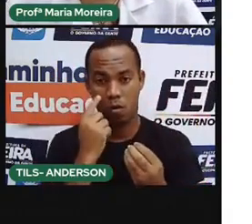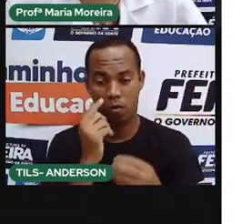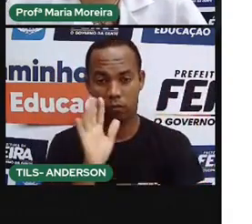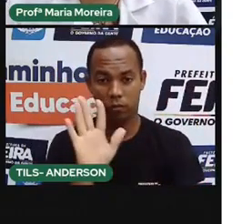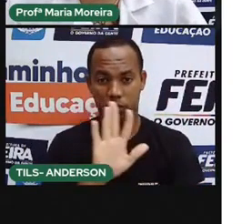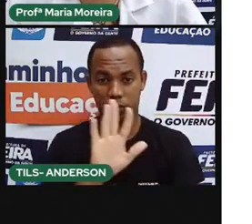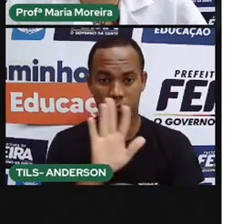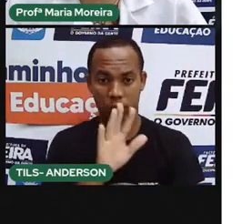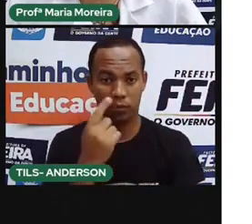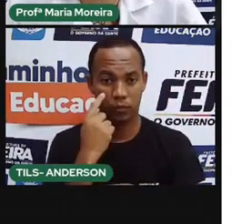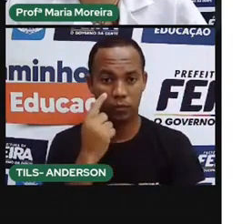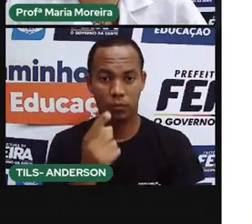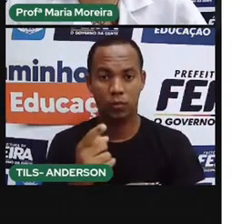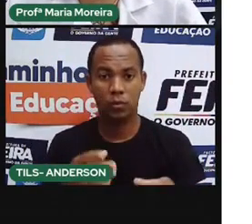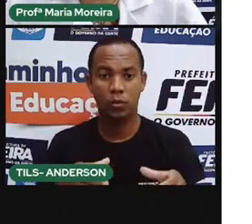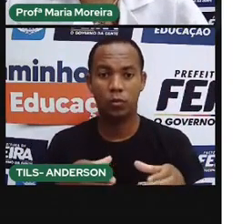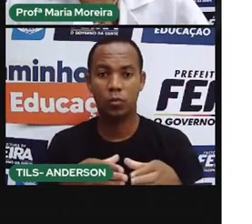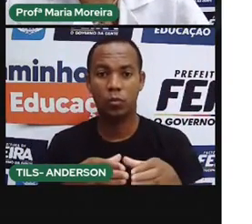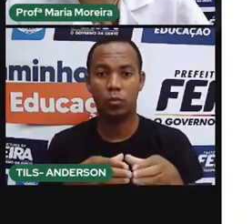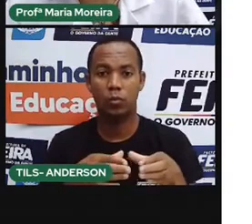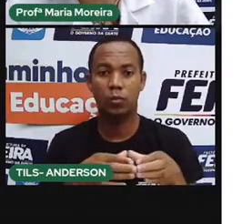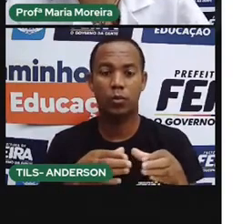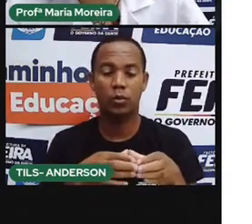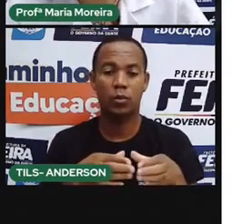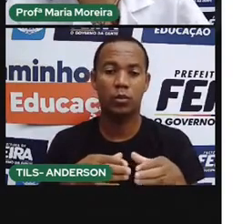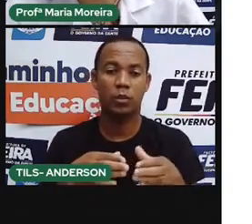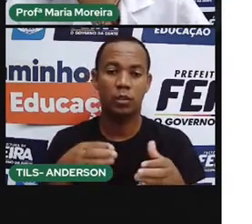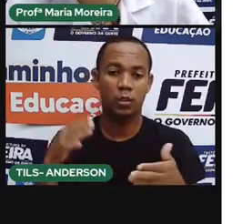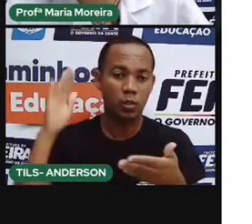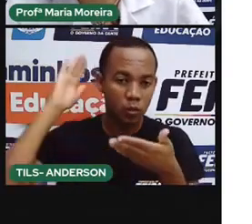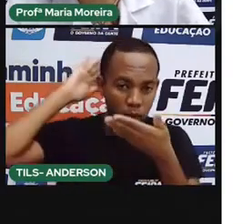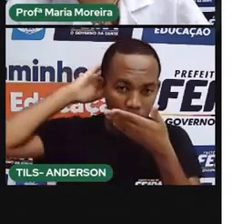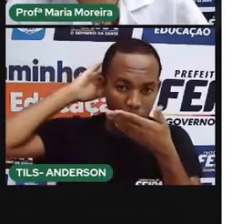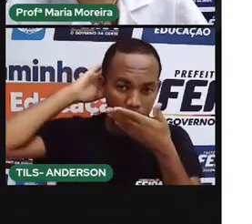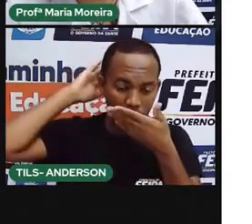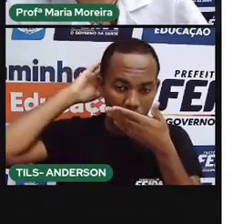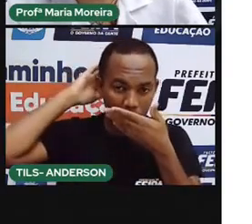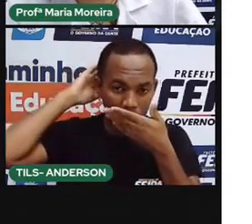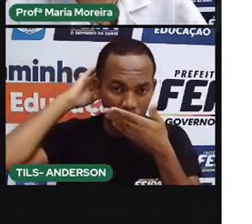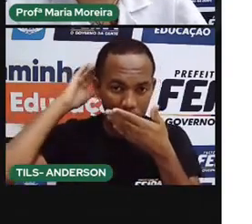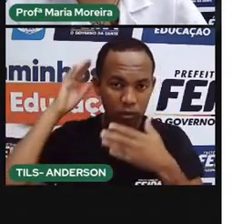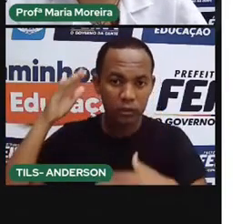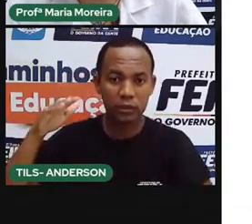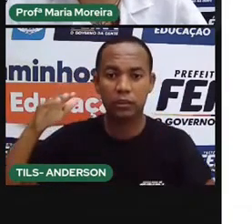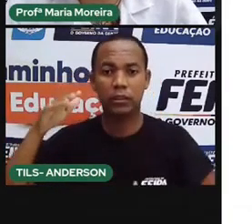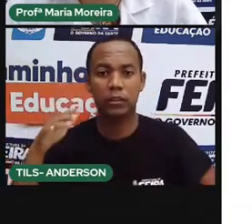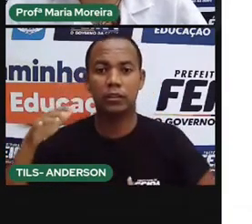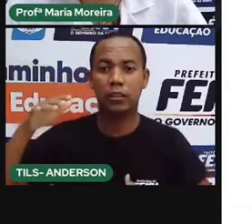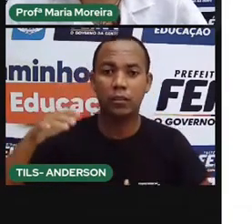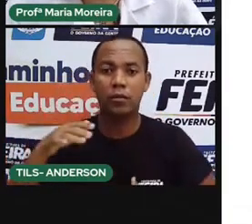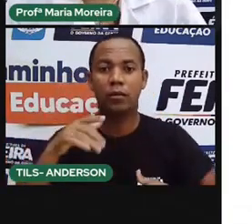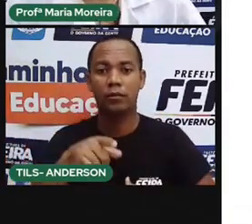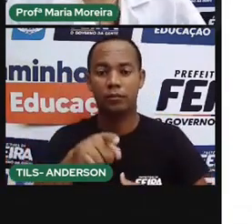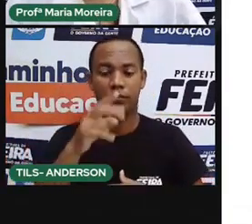né? Os indígenas estão em volta de uma fogueira, provavelmente em um desses rituais.